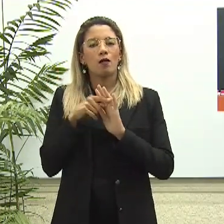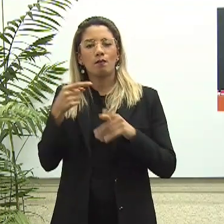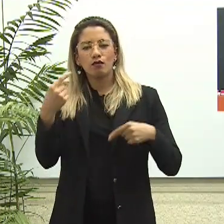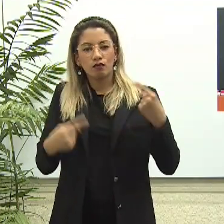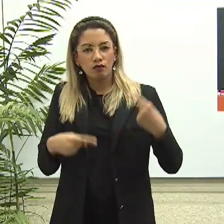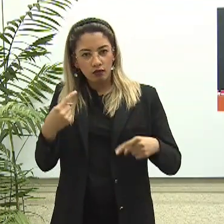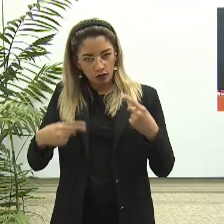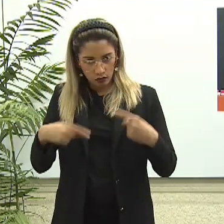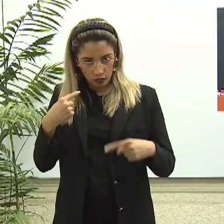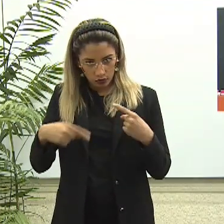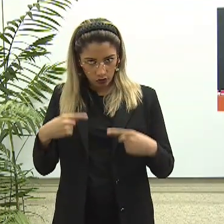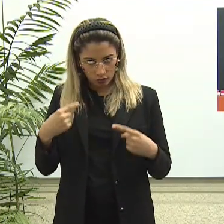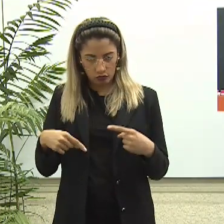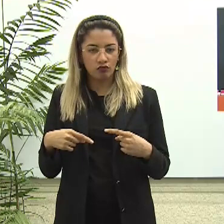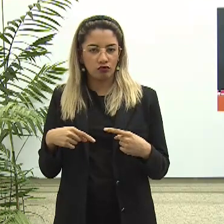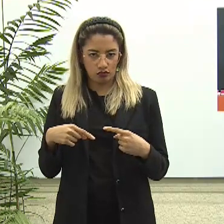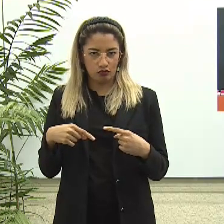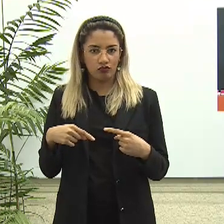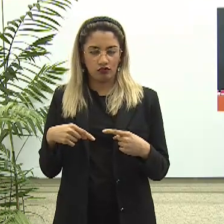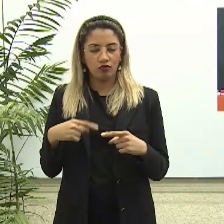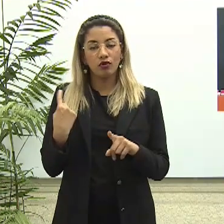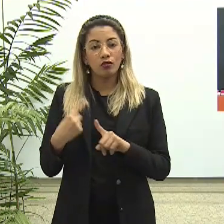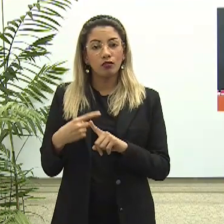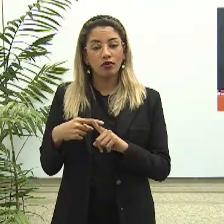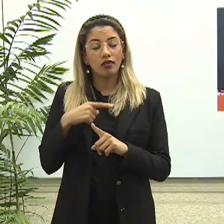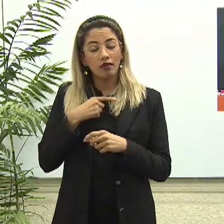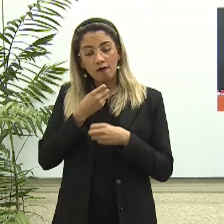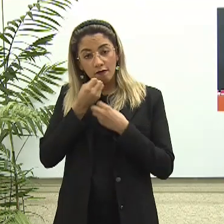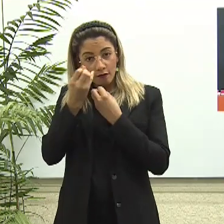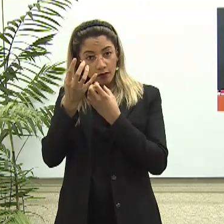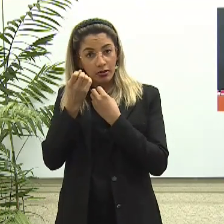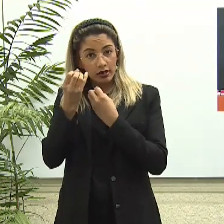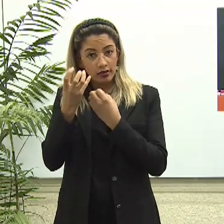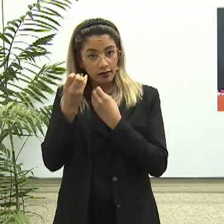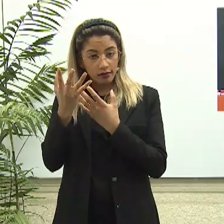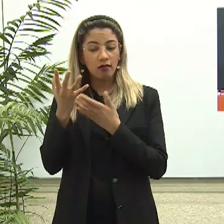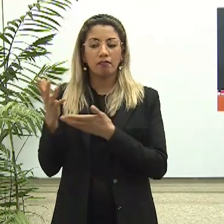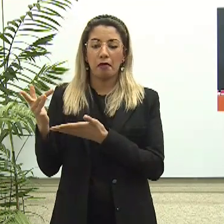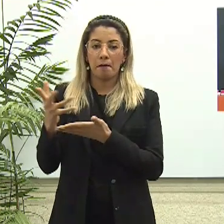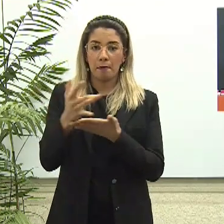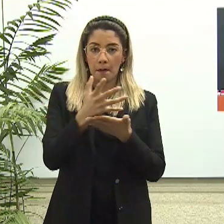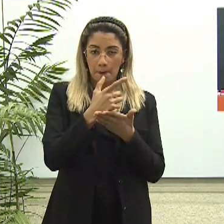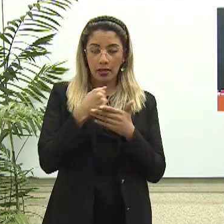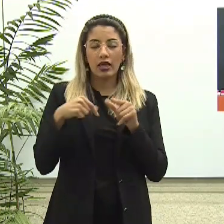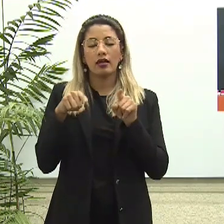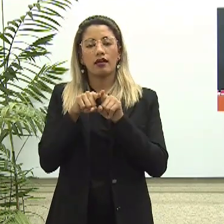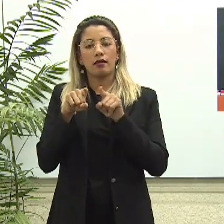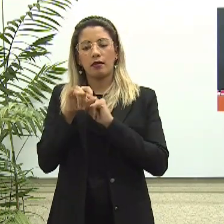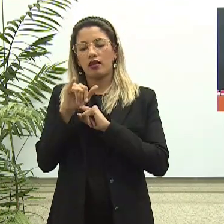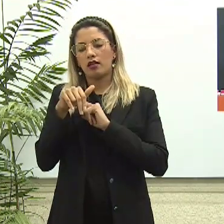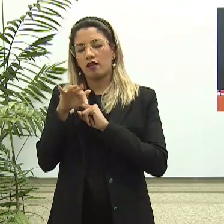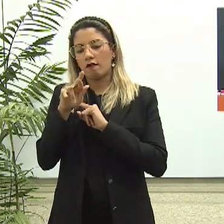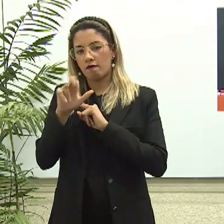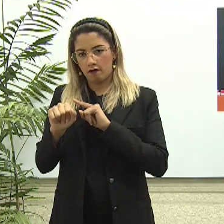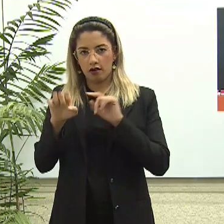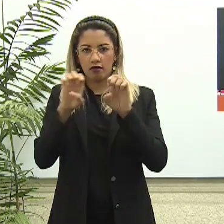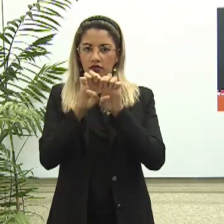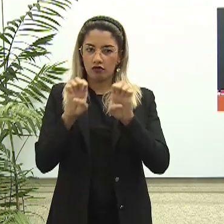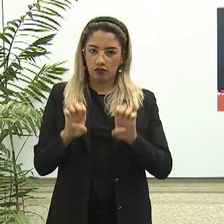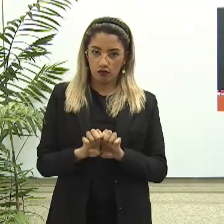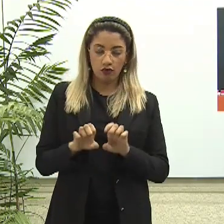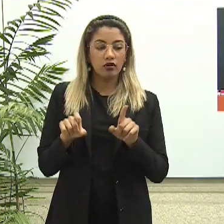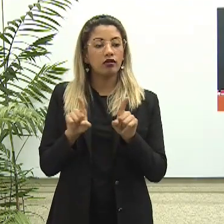geopolítico por quê Porque eles estão acumulando dados acumulando infraestruturas